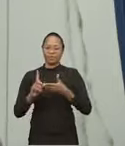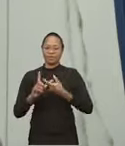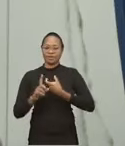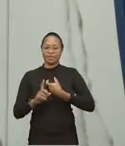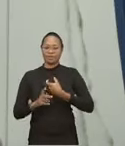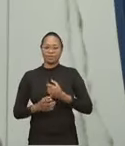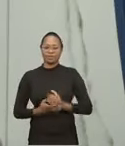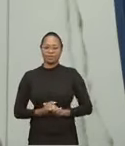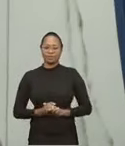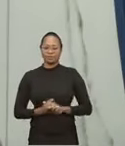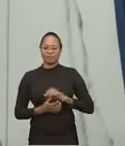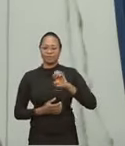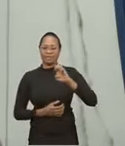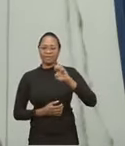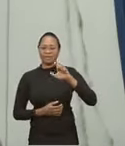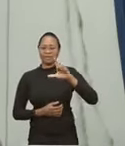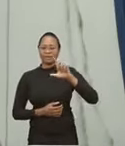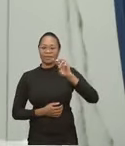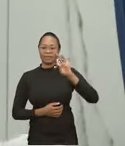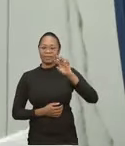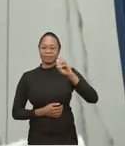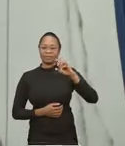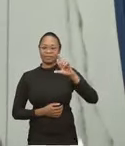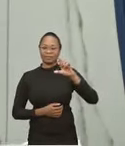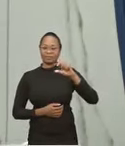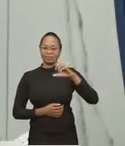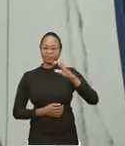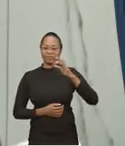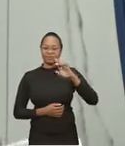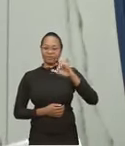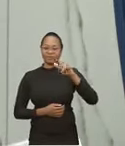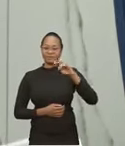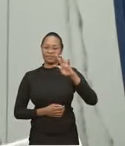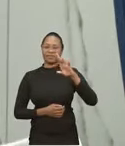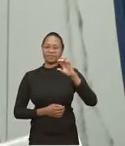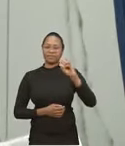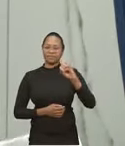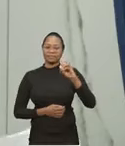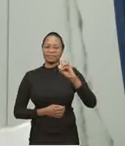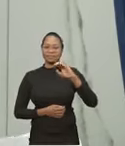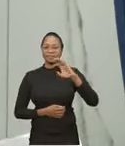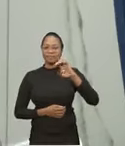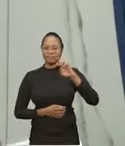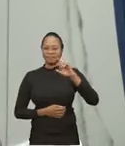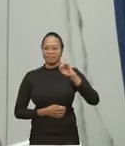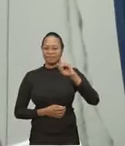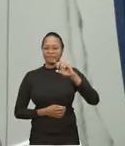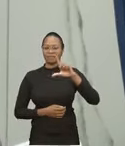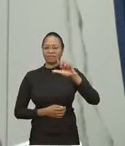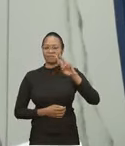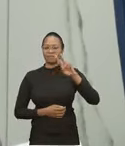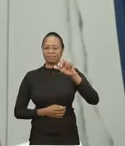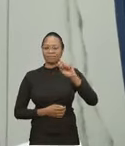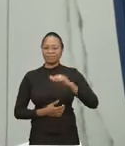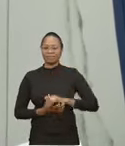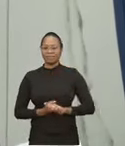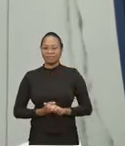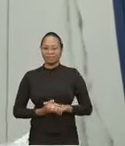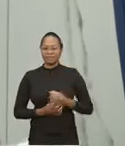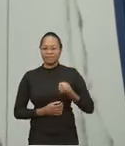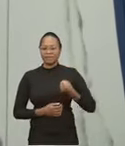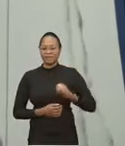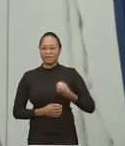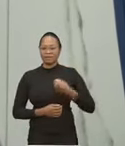senhor Elton Cristiano Santos da Silva. Projeto de resolução de número 046/2023, de autoria do